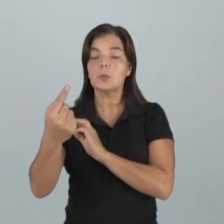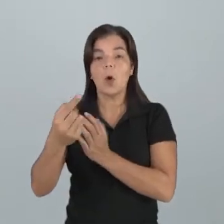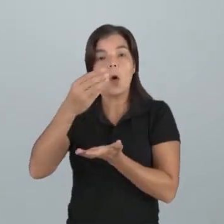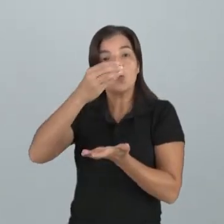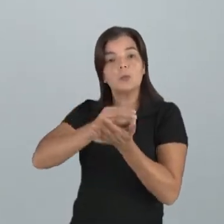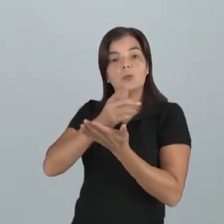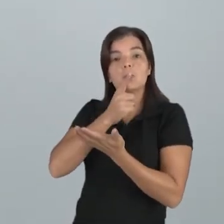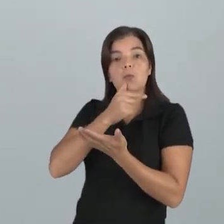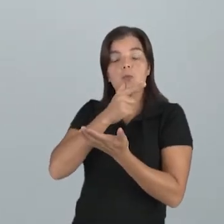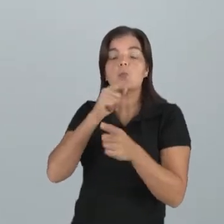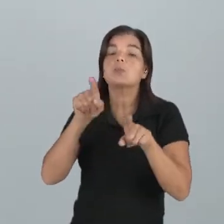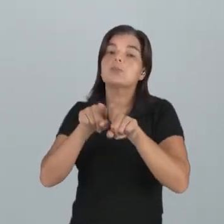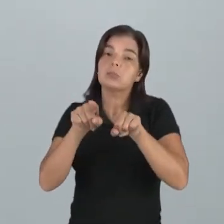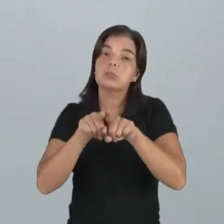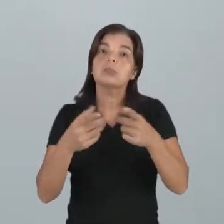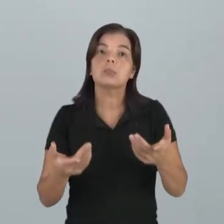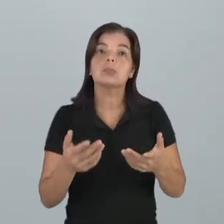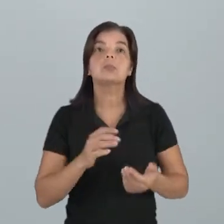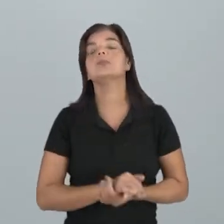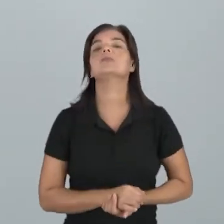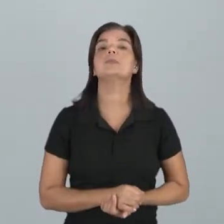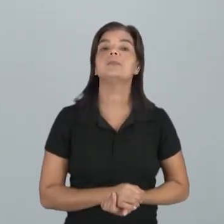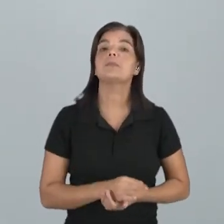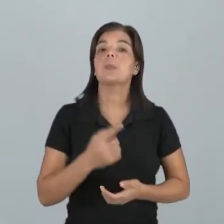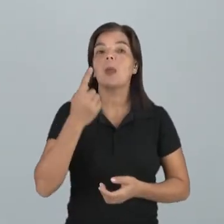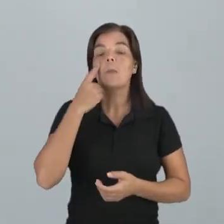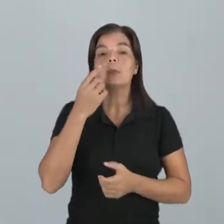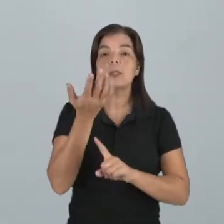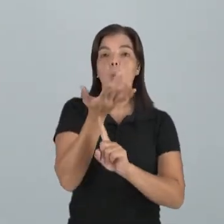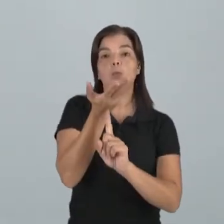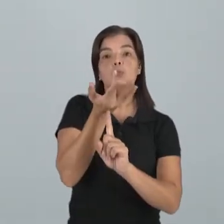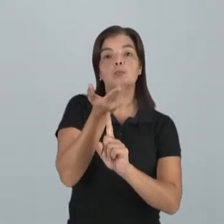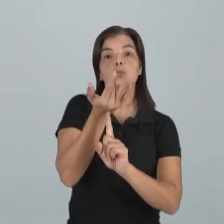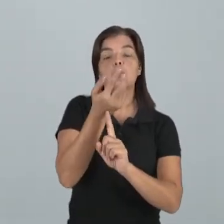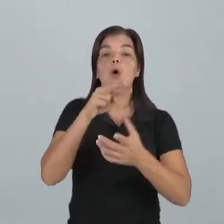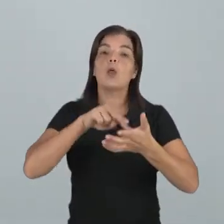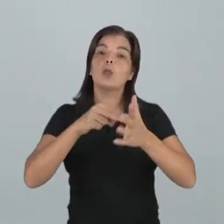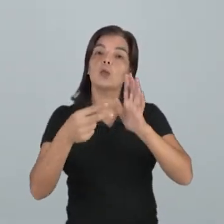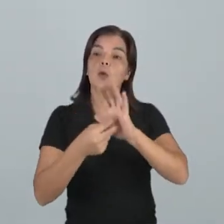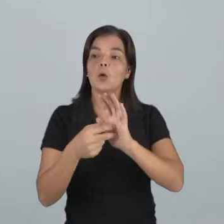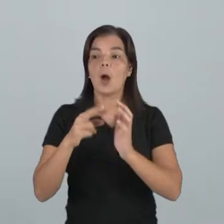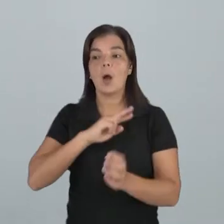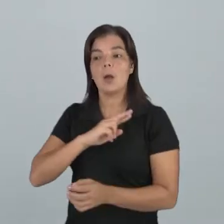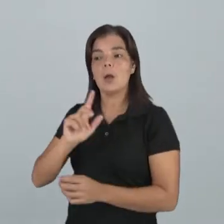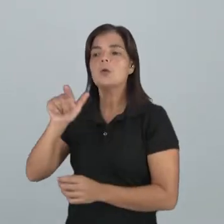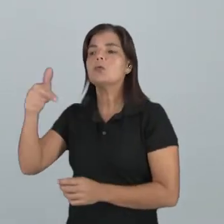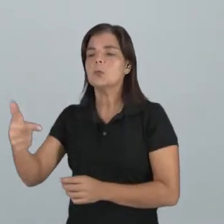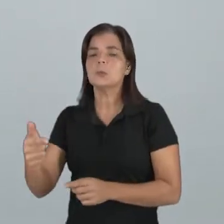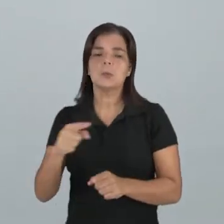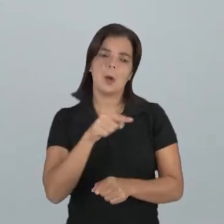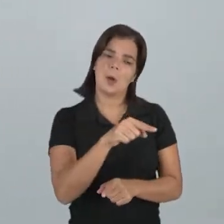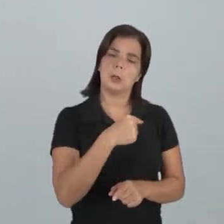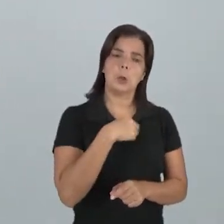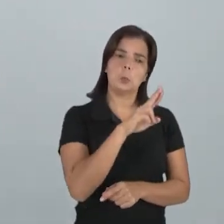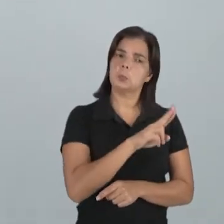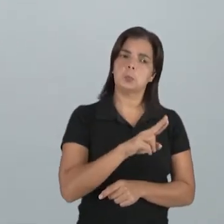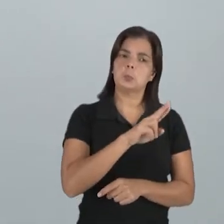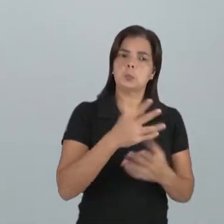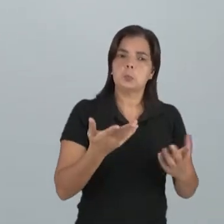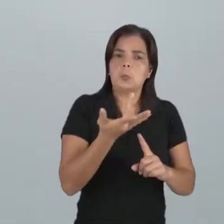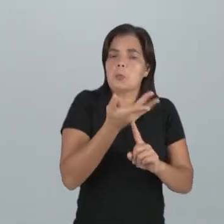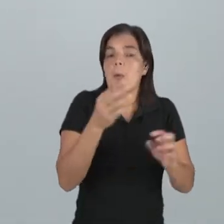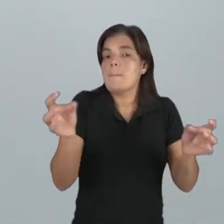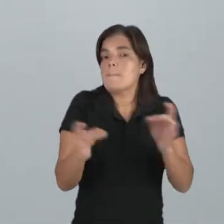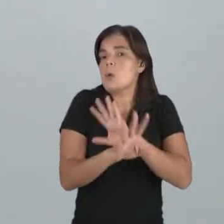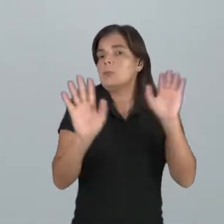copo d'água e o significado que essas pessoas dão ao copo d'água. A vela tem um significado naquela religião e nessa. Bom, essa aqui não usa.